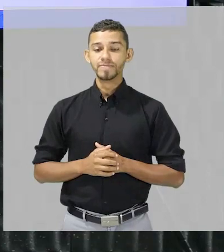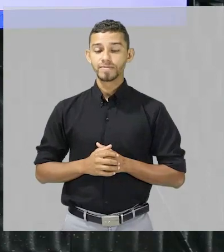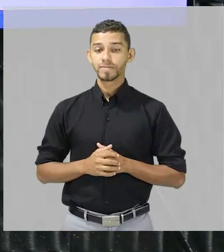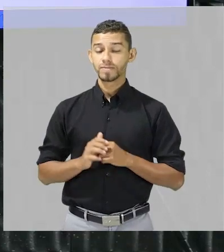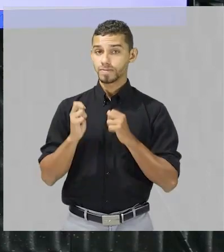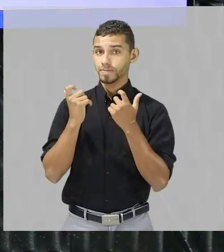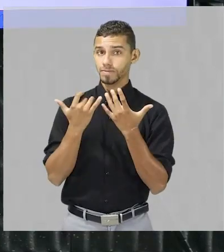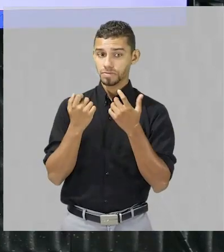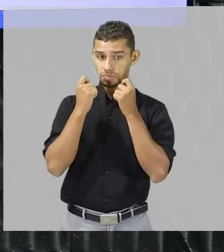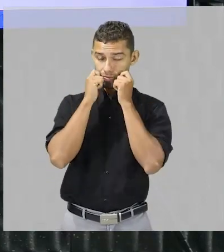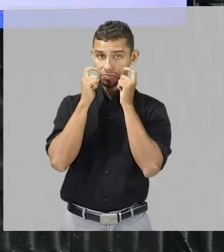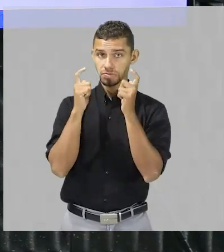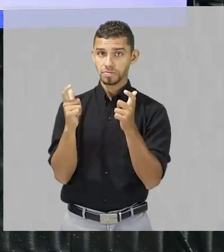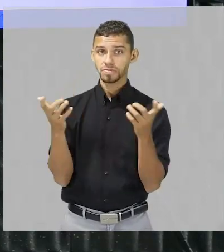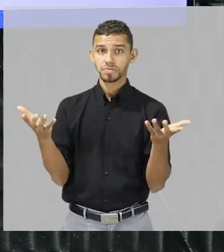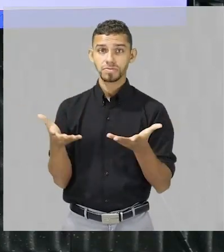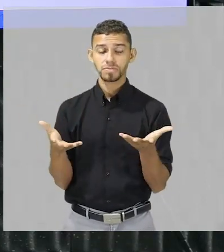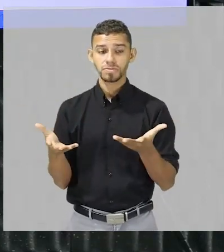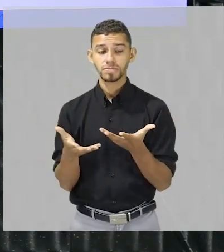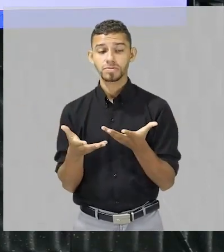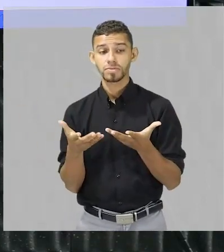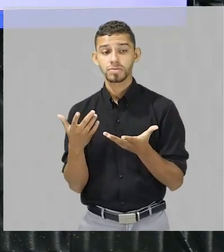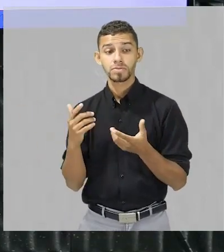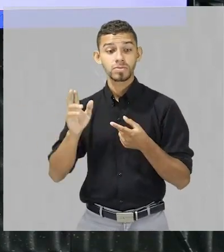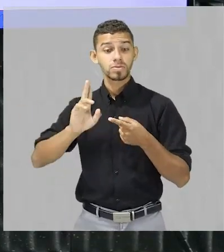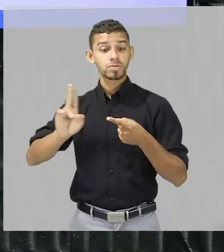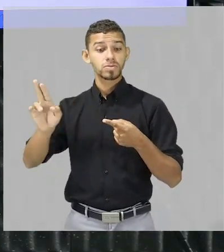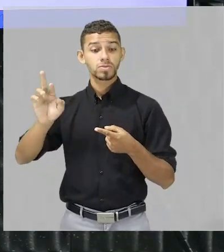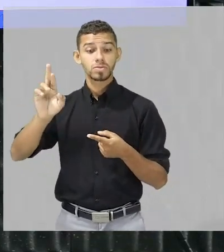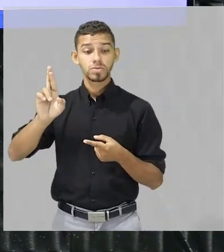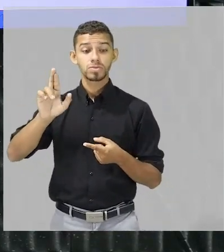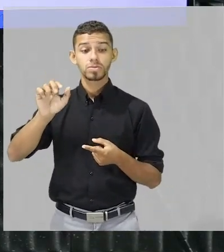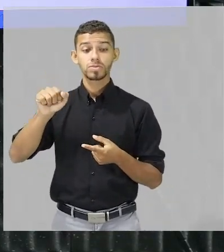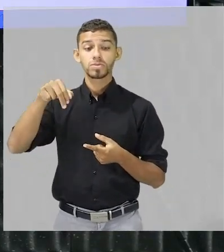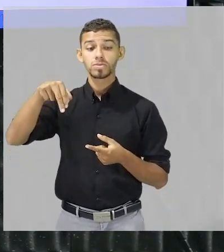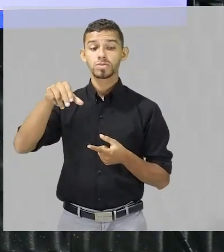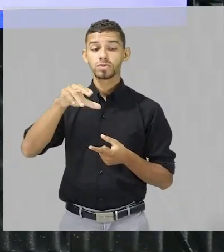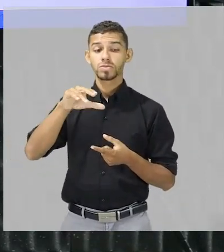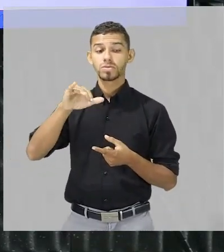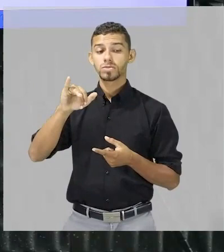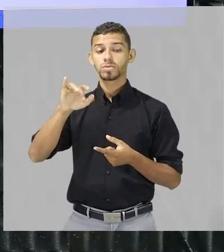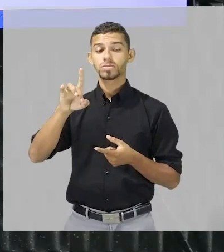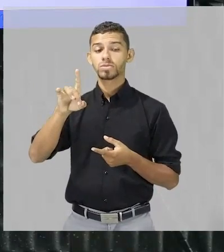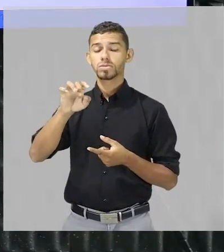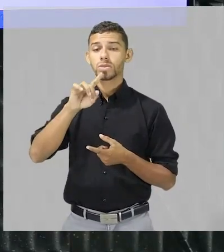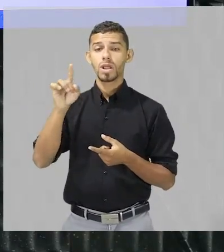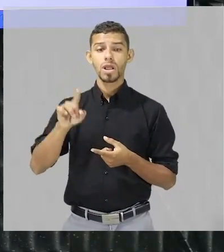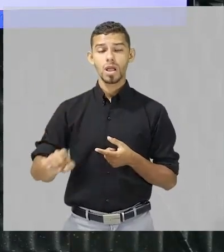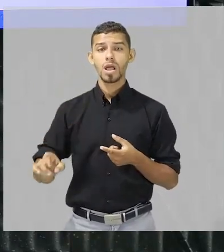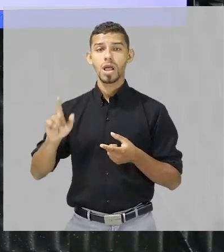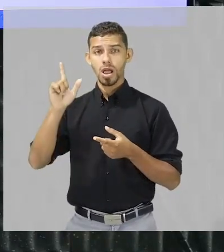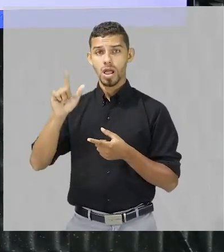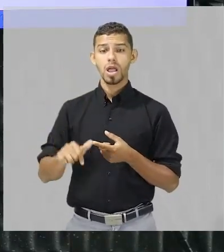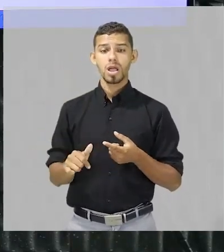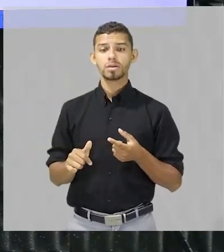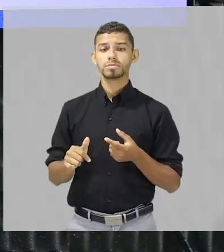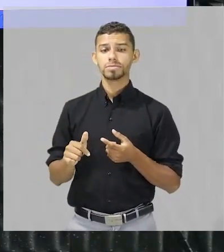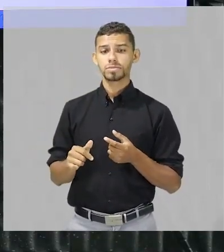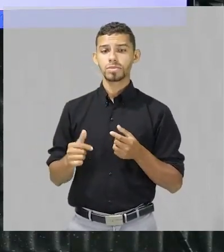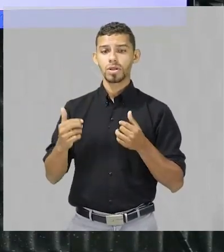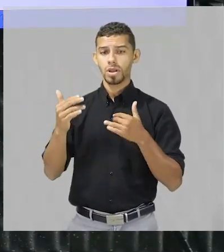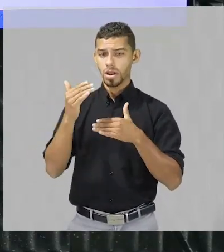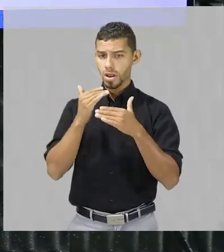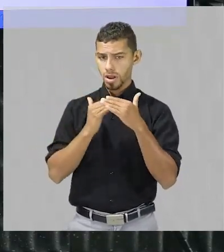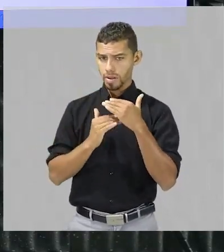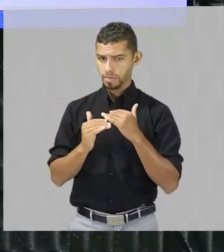está aqui destacado, o processo da rancidez, É um processo de degradação. Então,